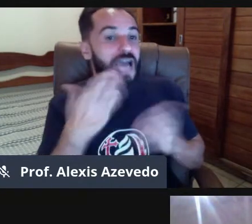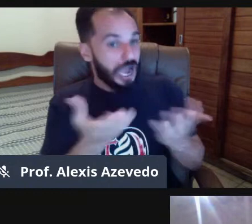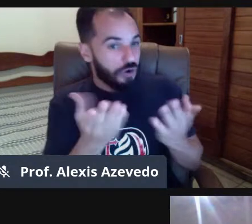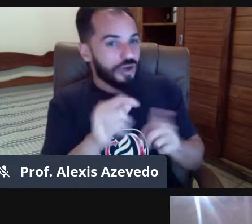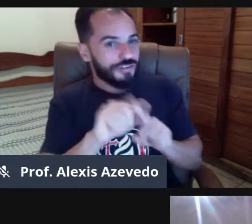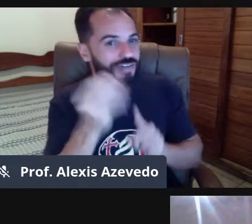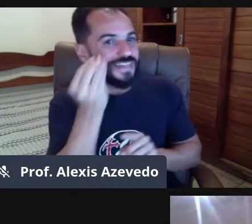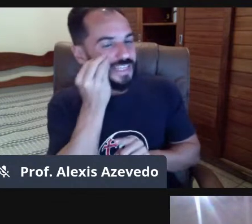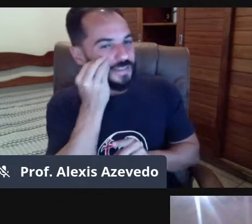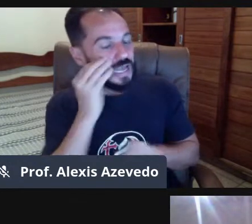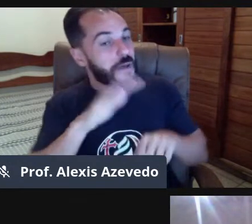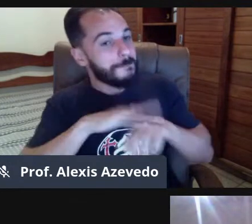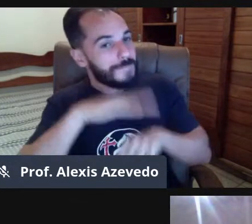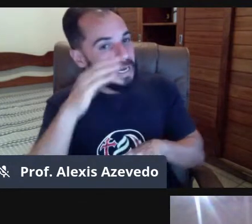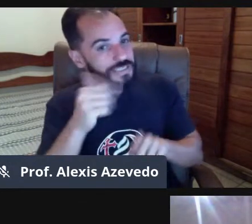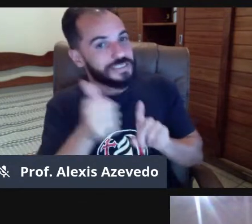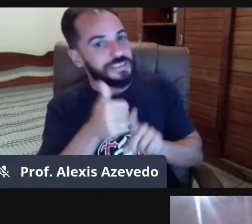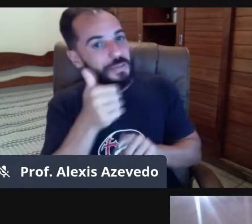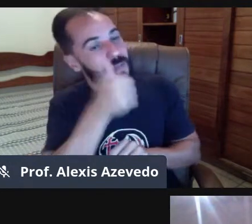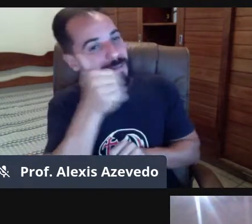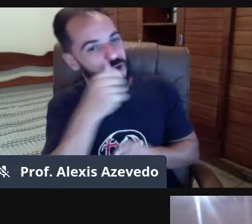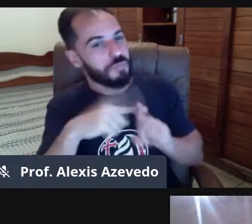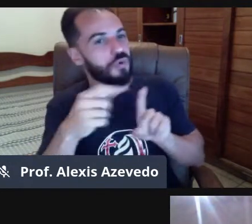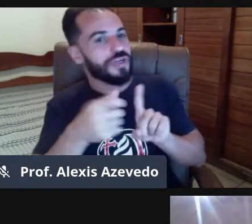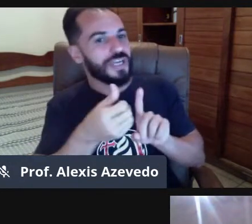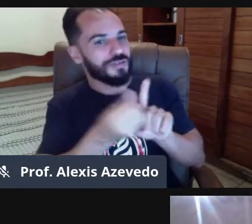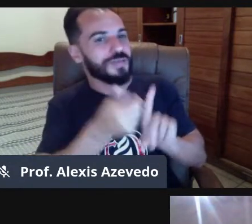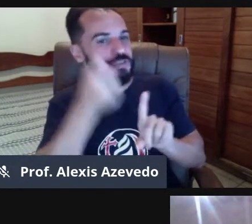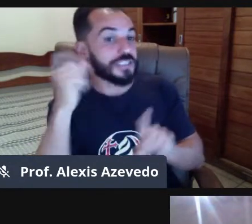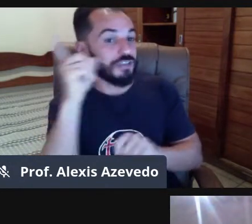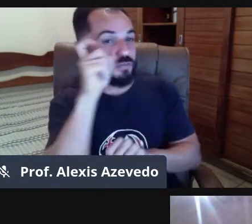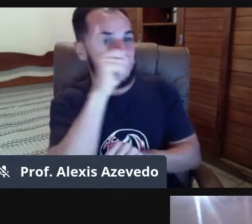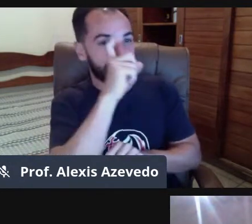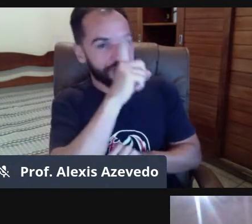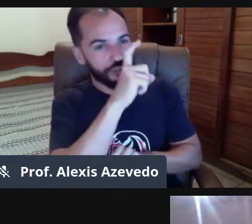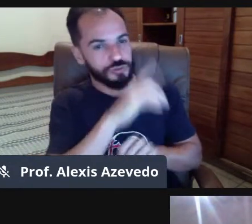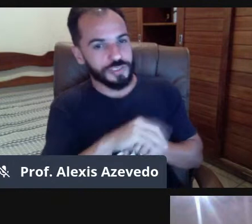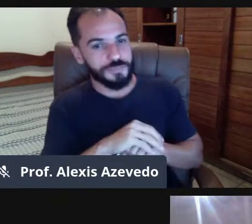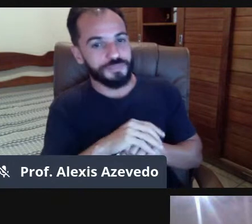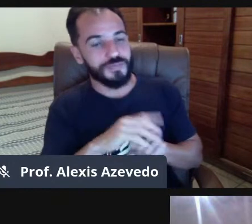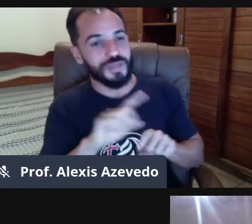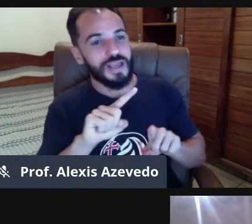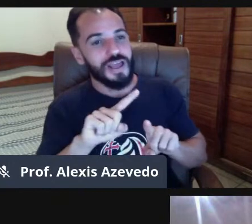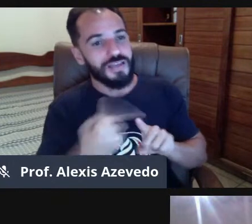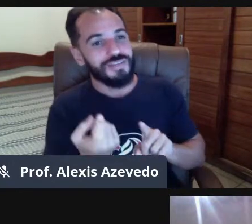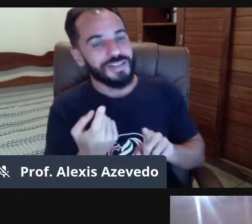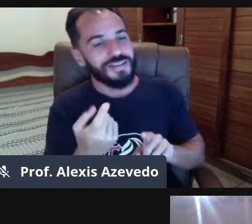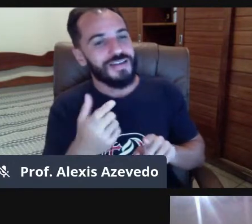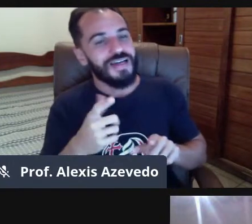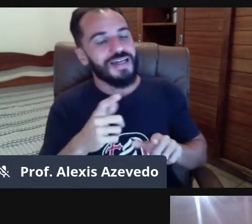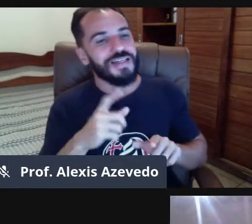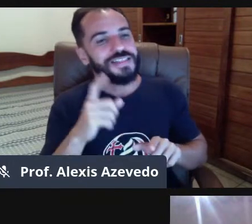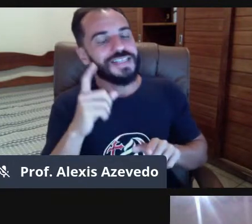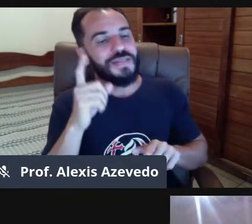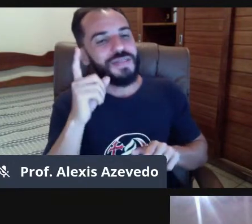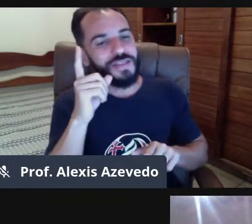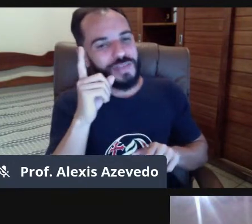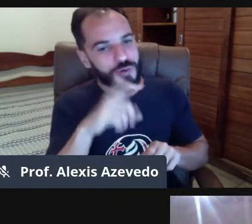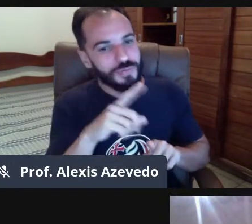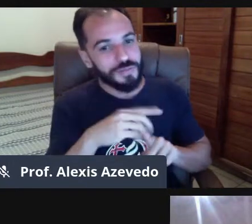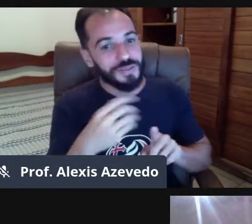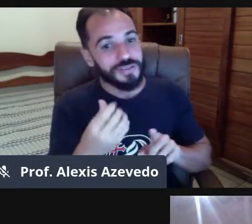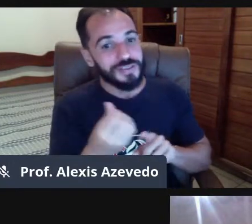efetiva. E acredito que nós vamos conseguir, né? Tivemos um probleminha no final do segundo semestre, nós